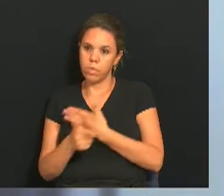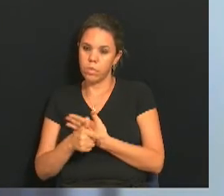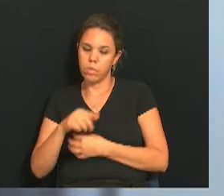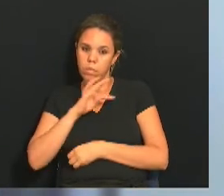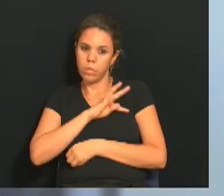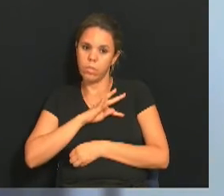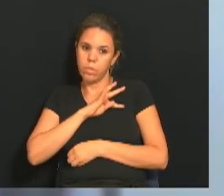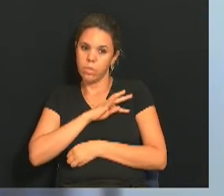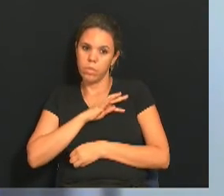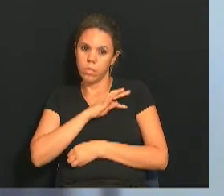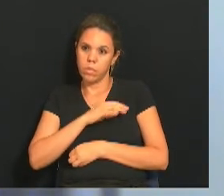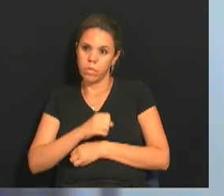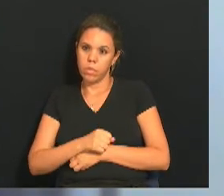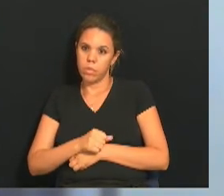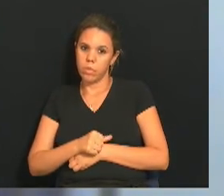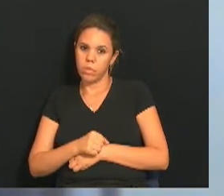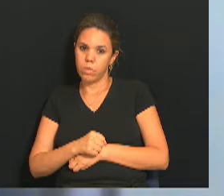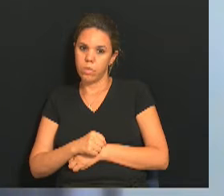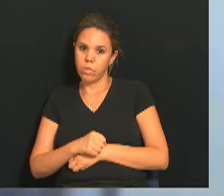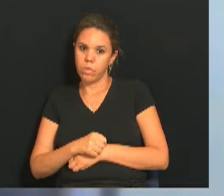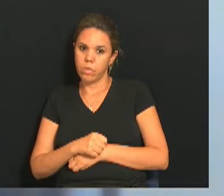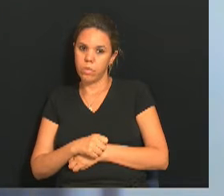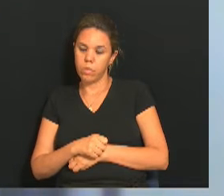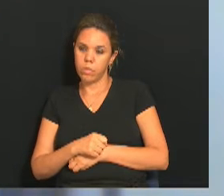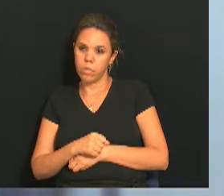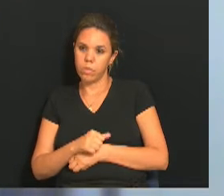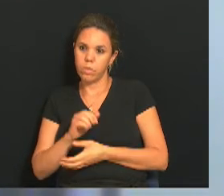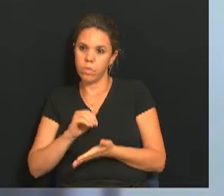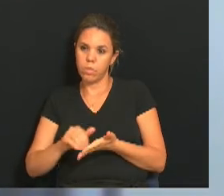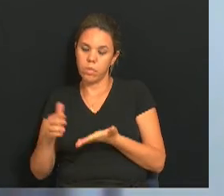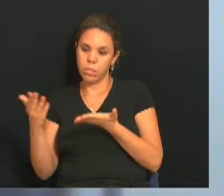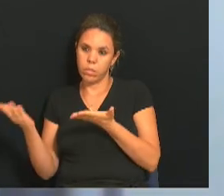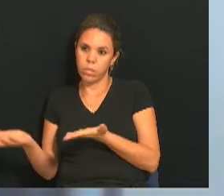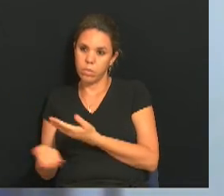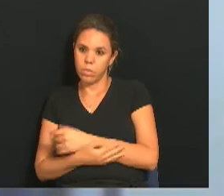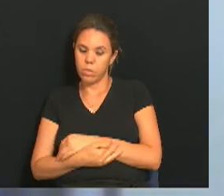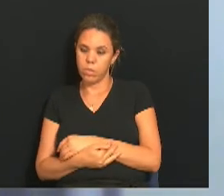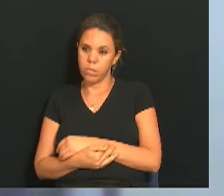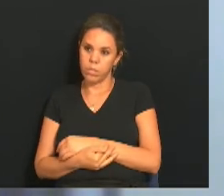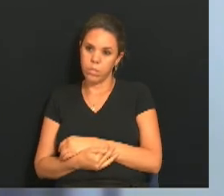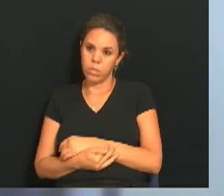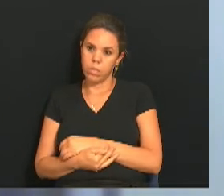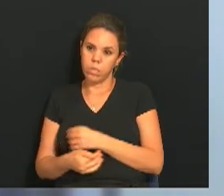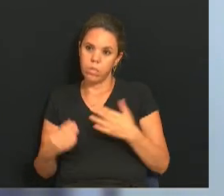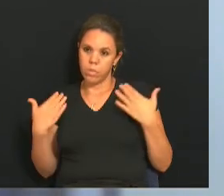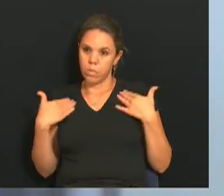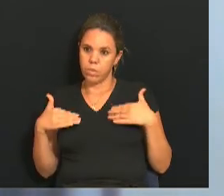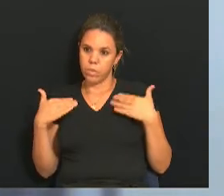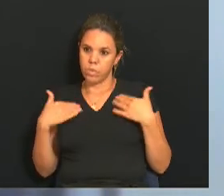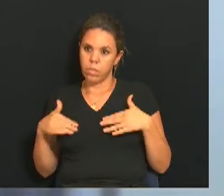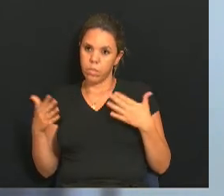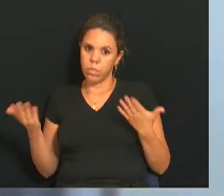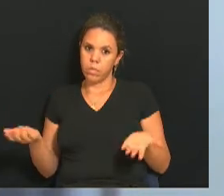técnica nessa assessoria. Então, fica bastante tranquilo, inclusive, falar